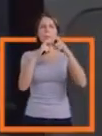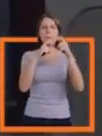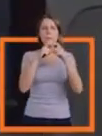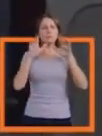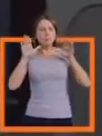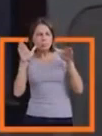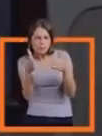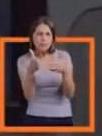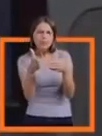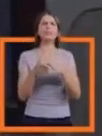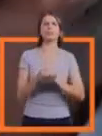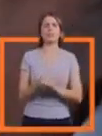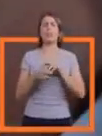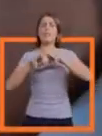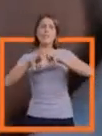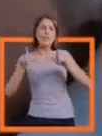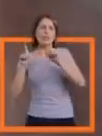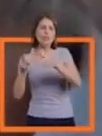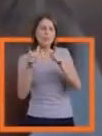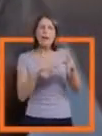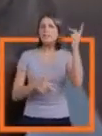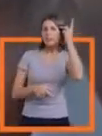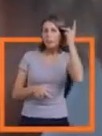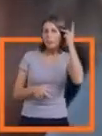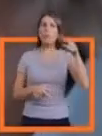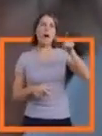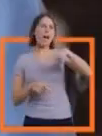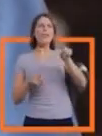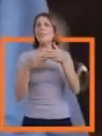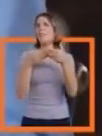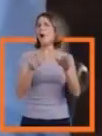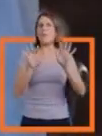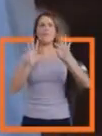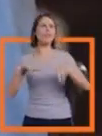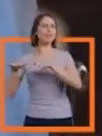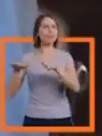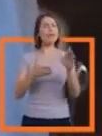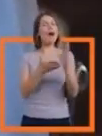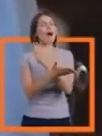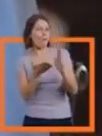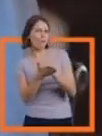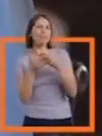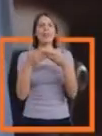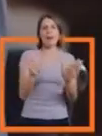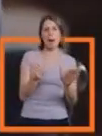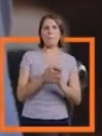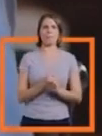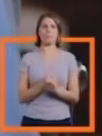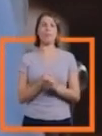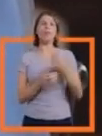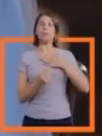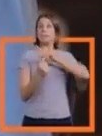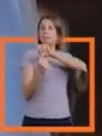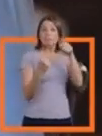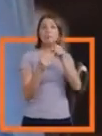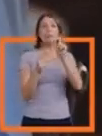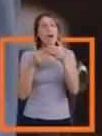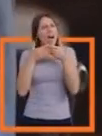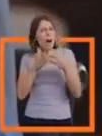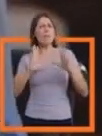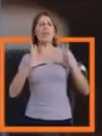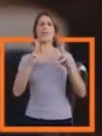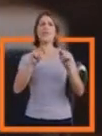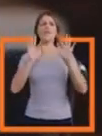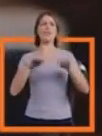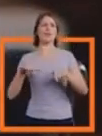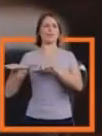ambulatórios médicos de especialidade, espalhados em vários lugares de São Paulo. Eles não abrem ao final de semana. Alguns poucos abrem. Nossa